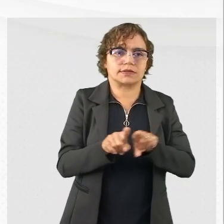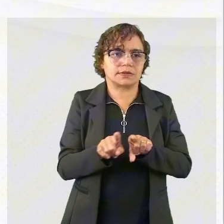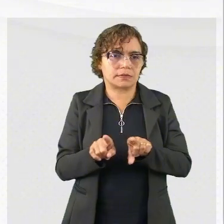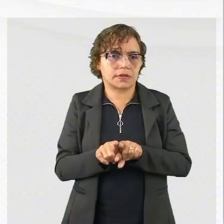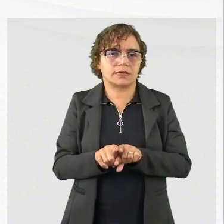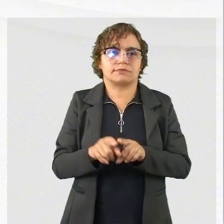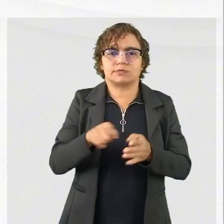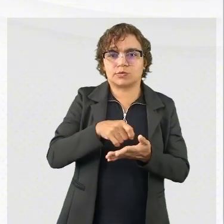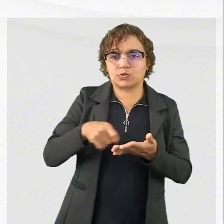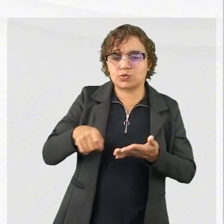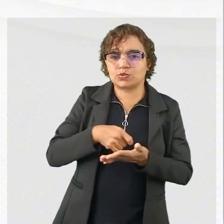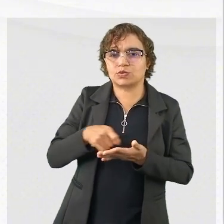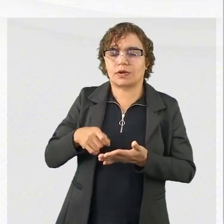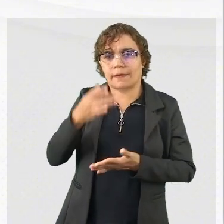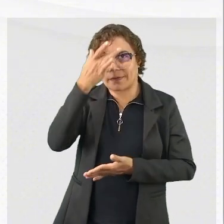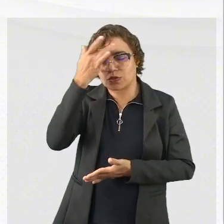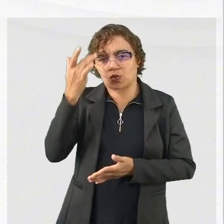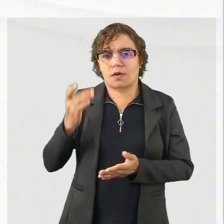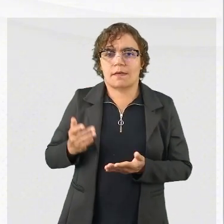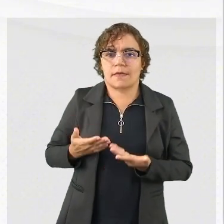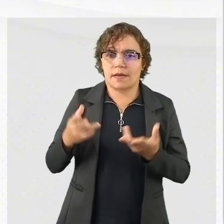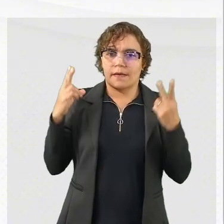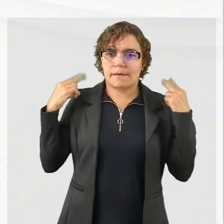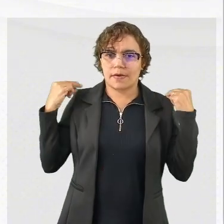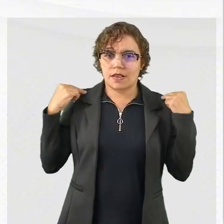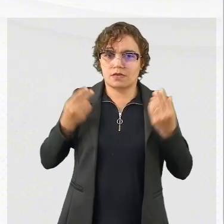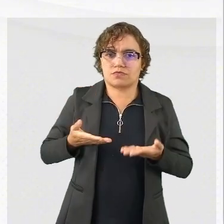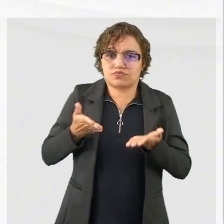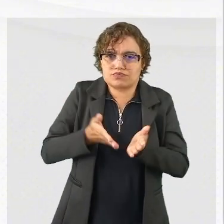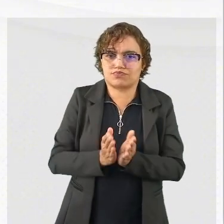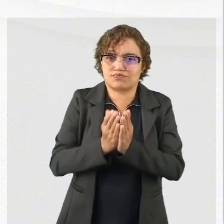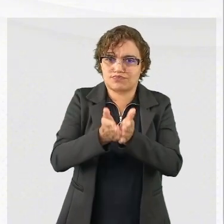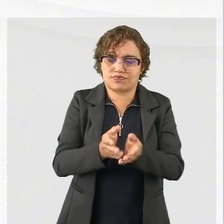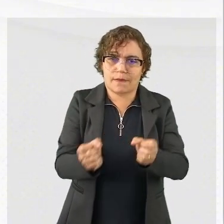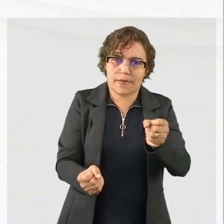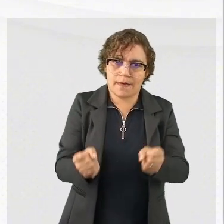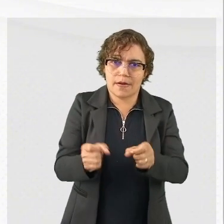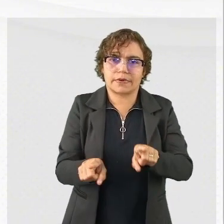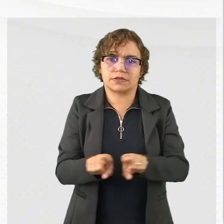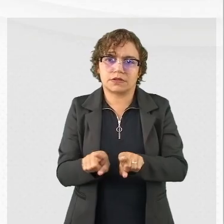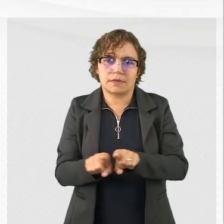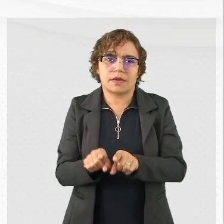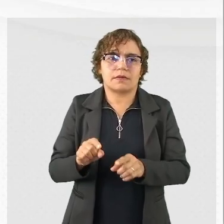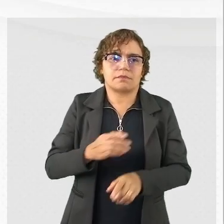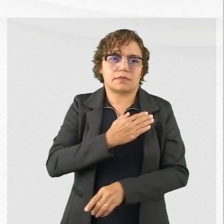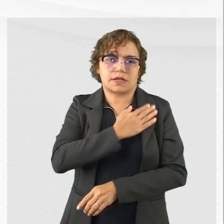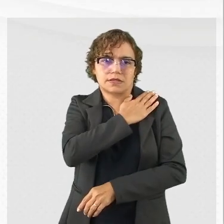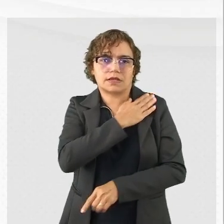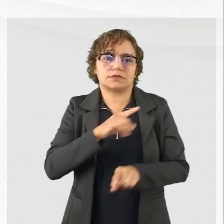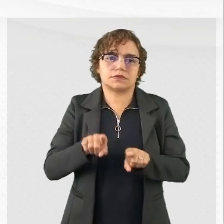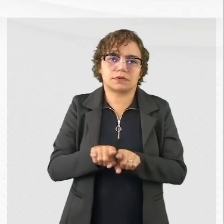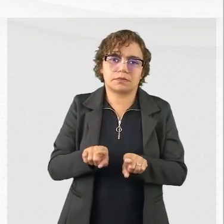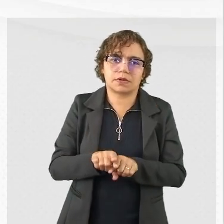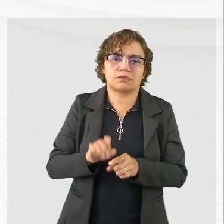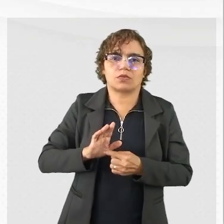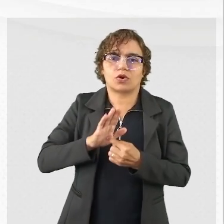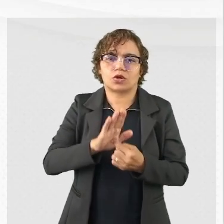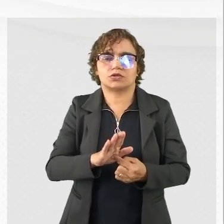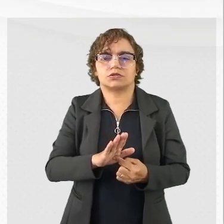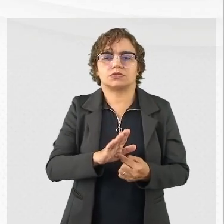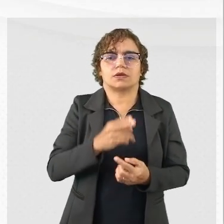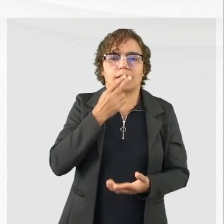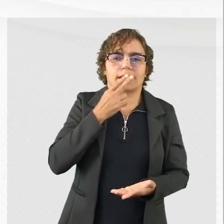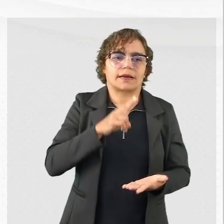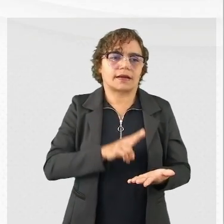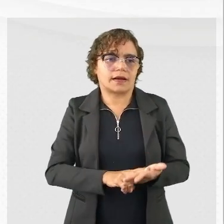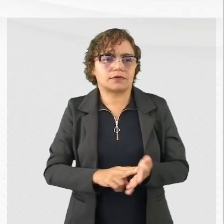lado das cartas náuticas, seriam as principais fontes de conhecimento e representação da África dos séculos XV